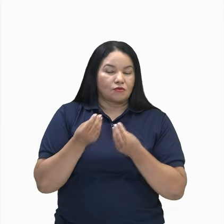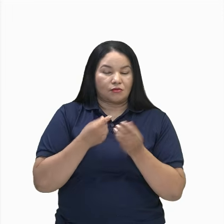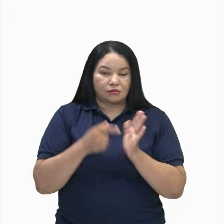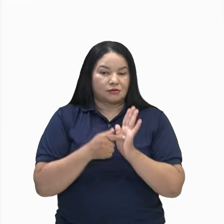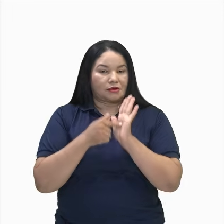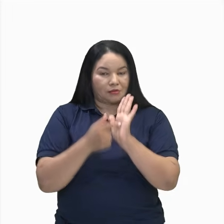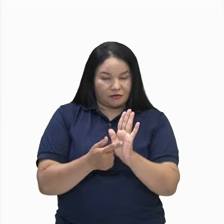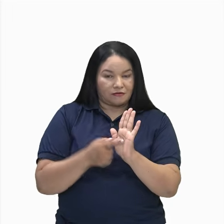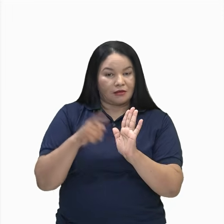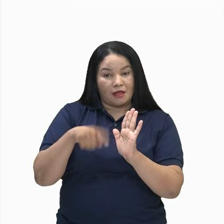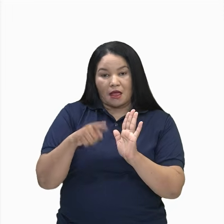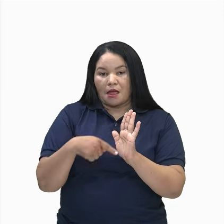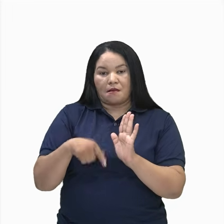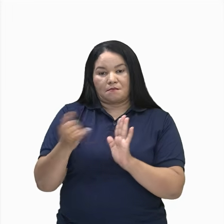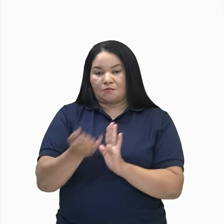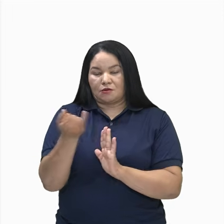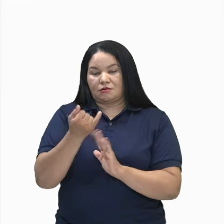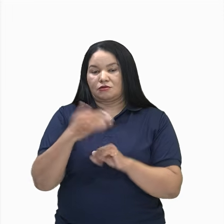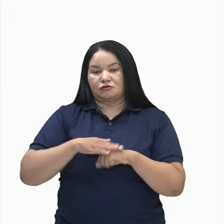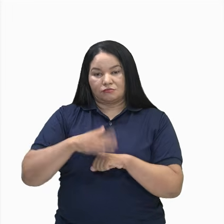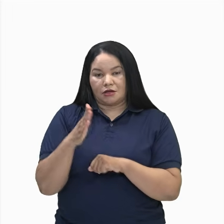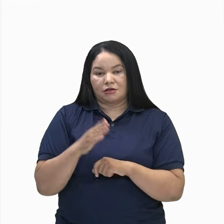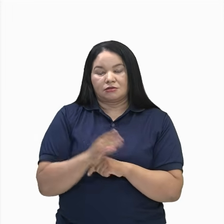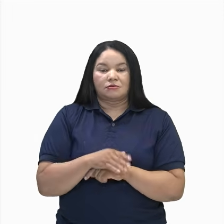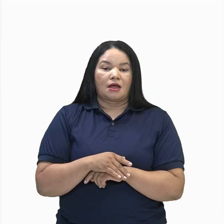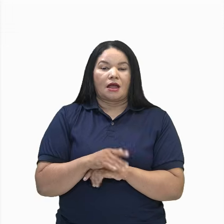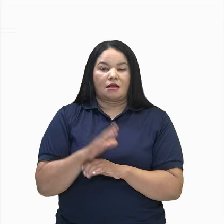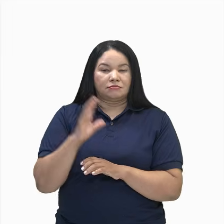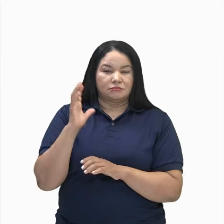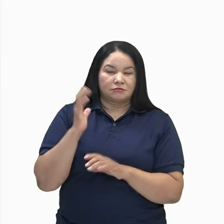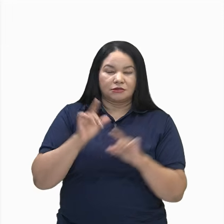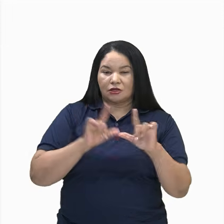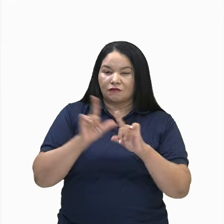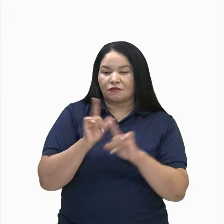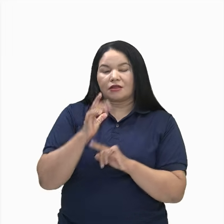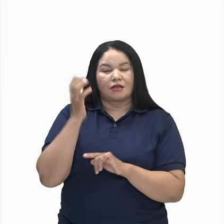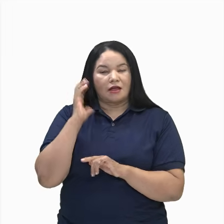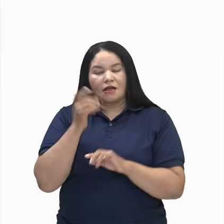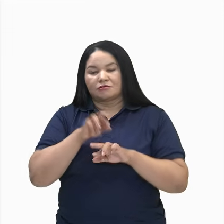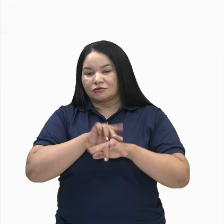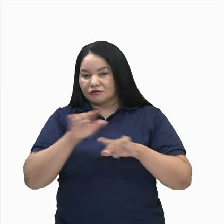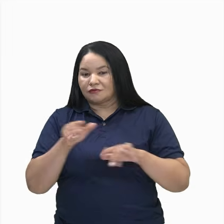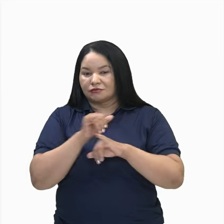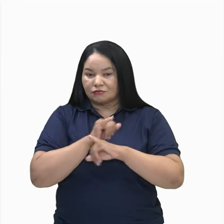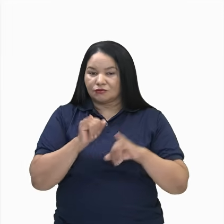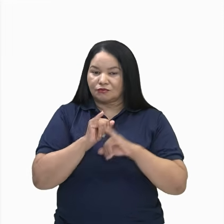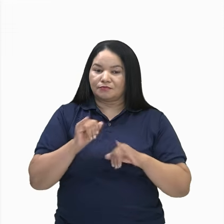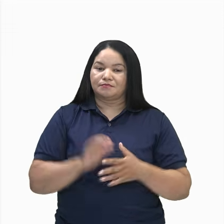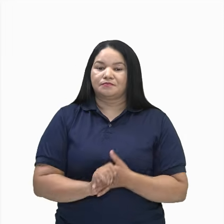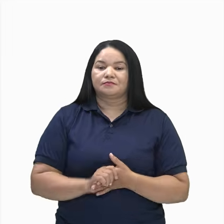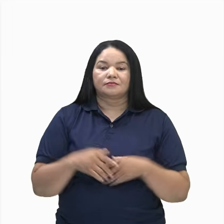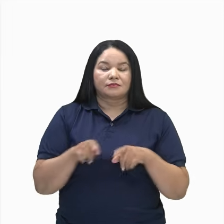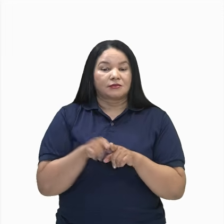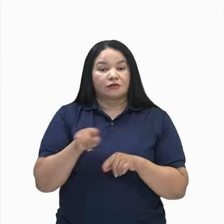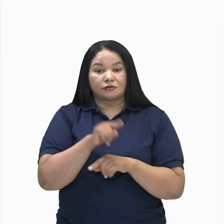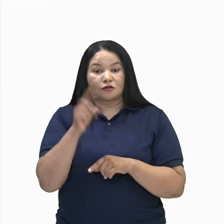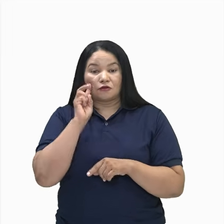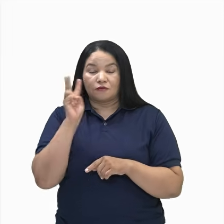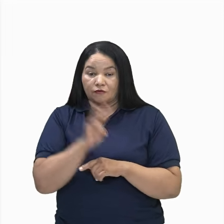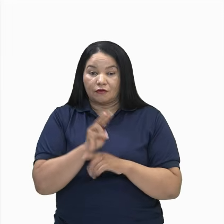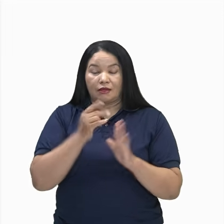muito importante para cada um dos veículos de comunicação. Então, sempre que estiverem diante de textos que